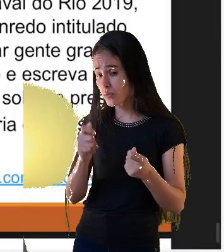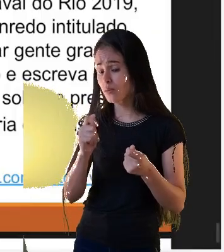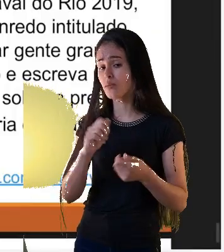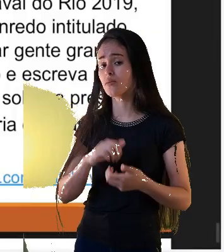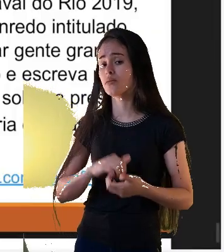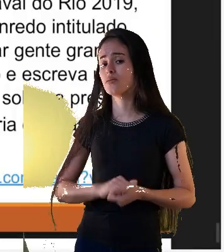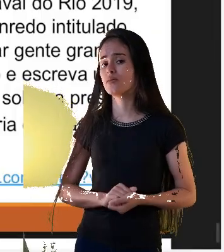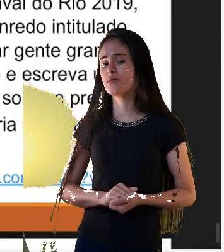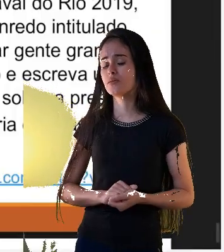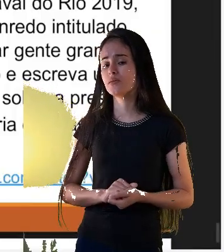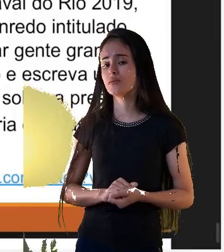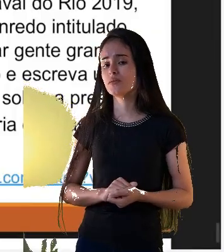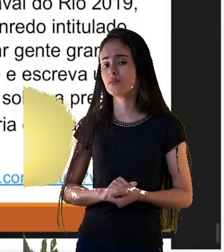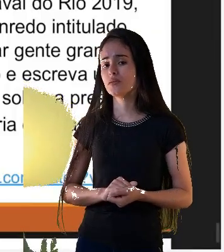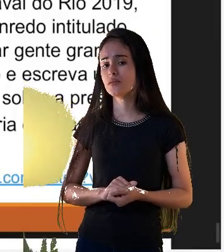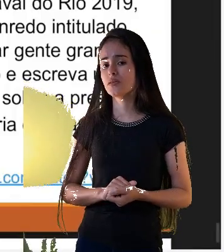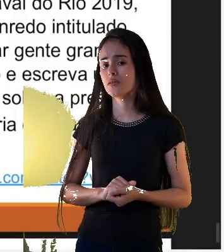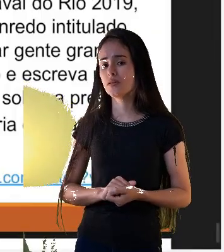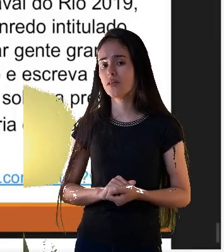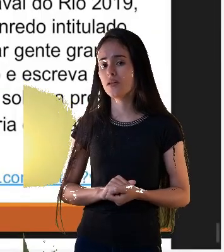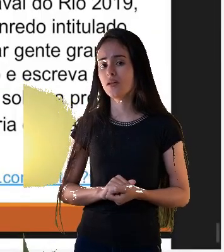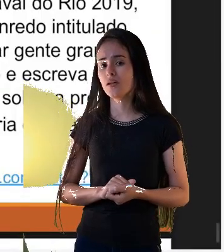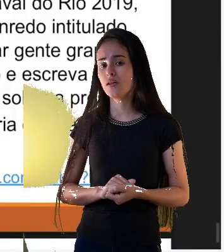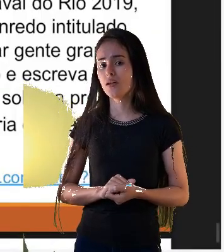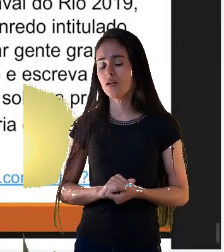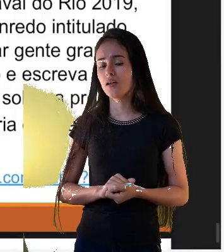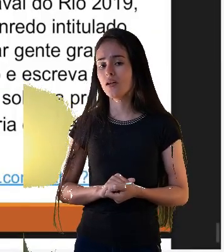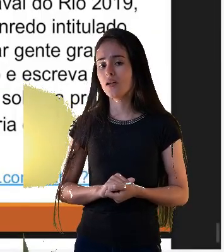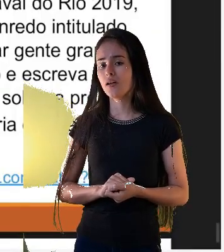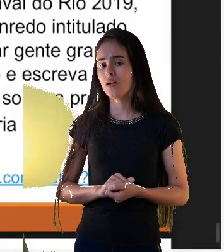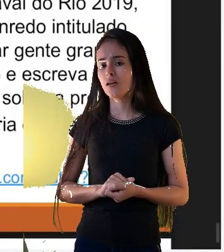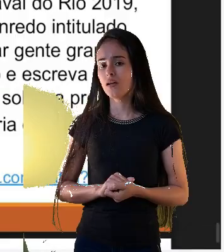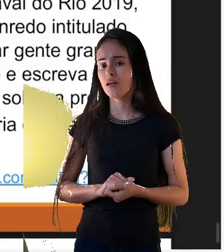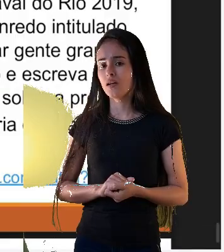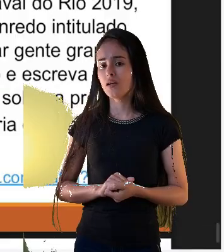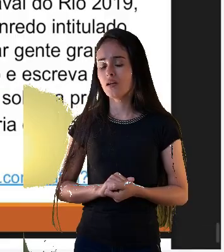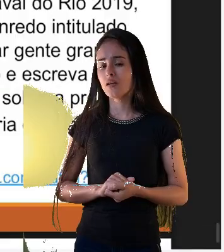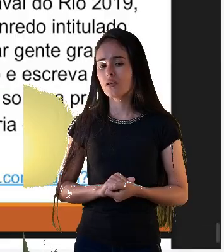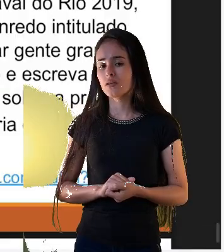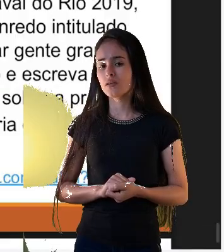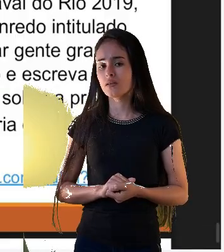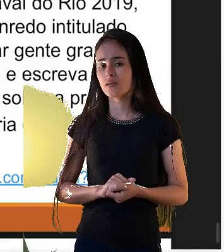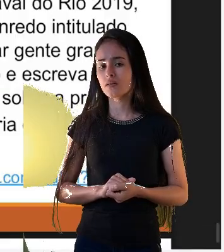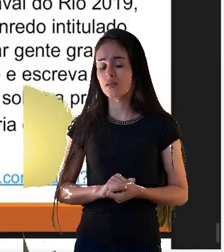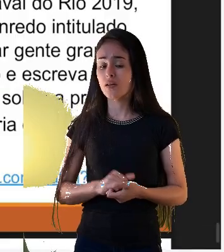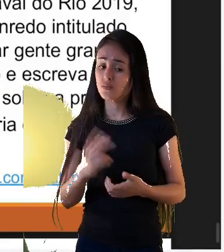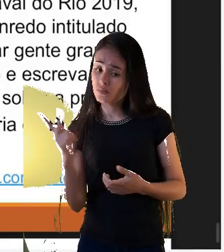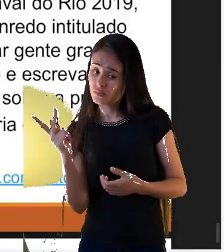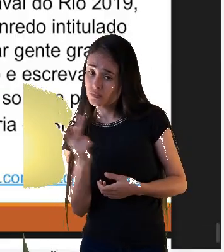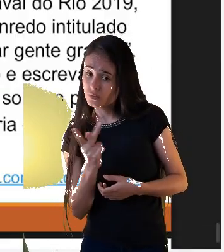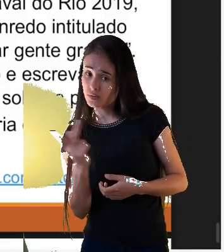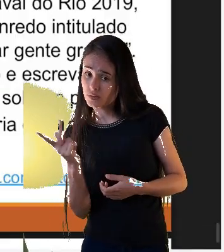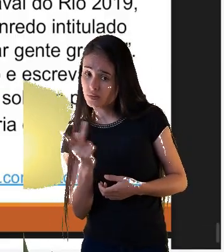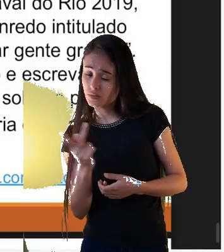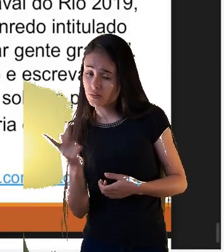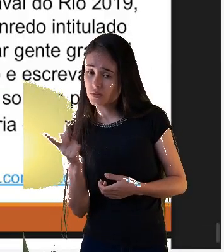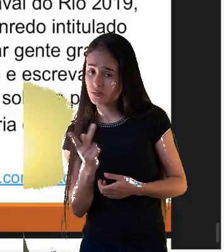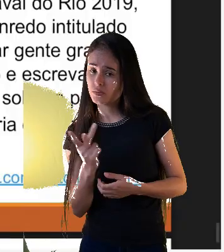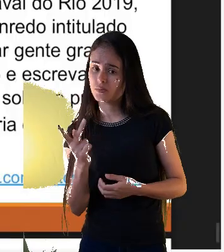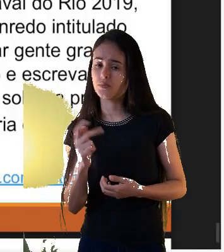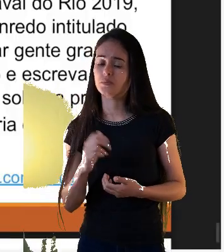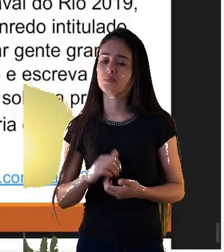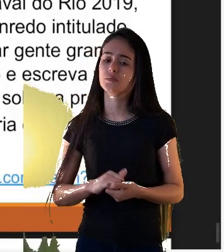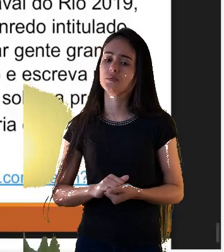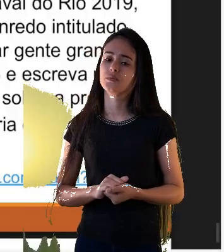Você e a Aline representam um elo de conexão muito profundo assim, da Flavir com a questão da racialidade,